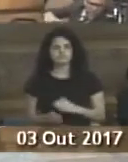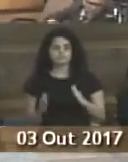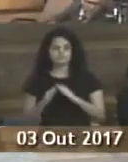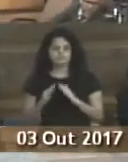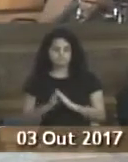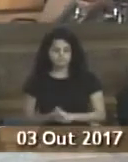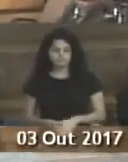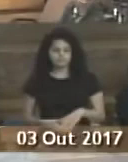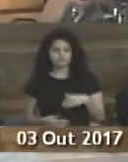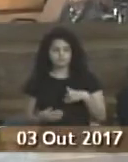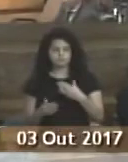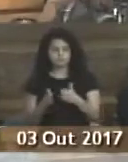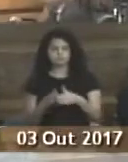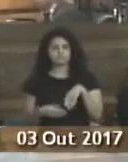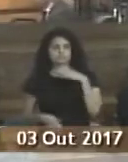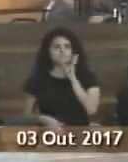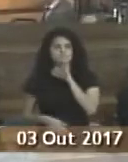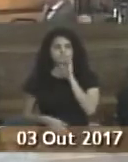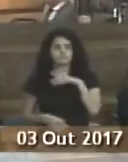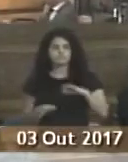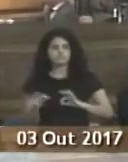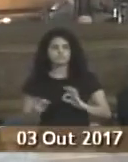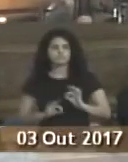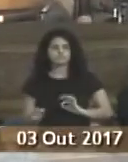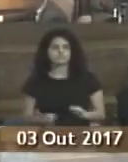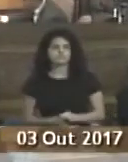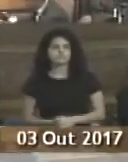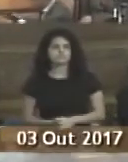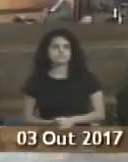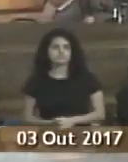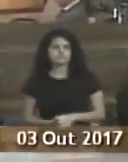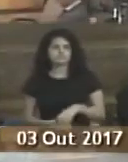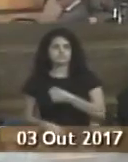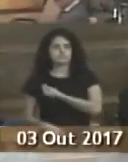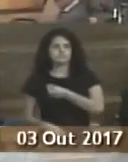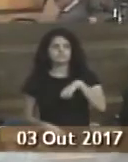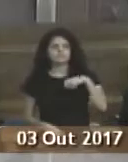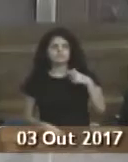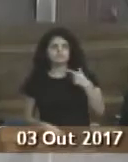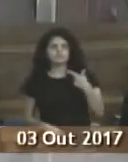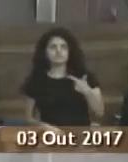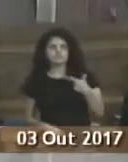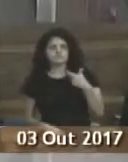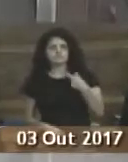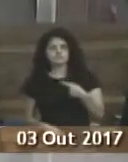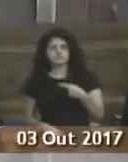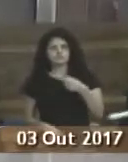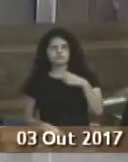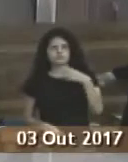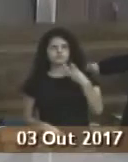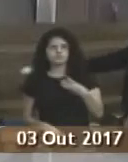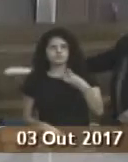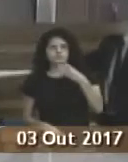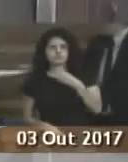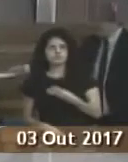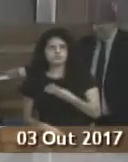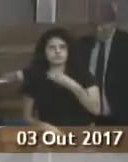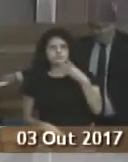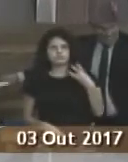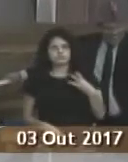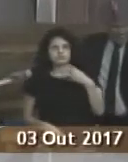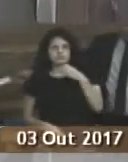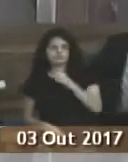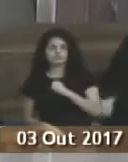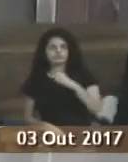solicitar regime de urgência especial para os projetos de decretos legislativos número 27, 31, 33, 38, 40,